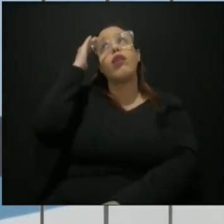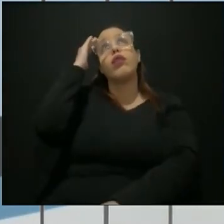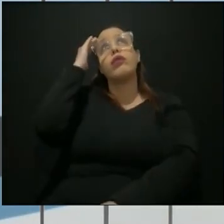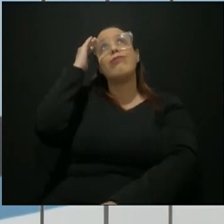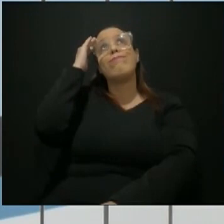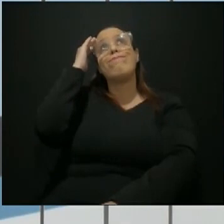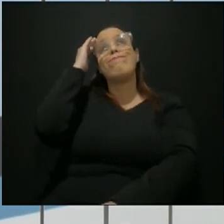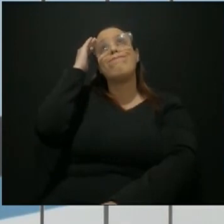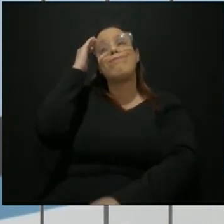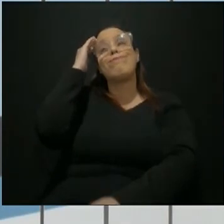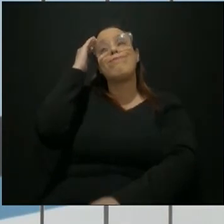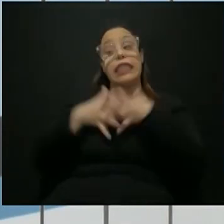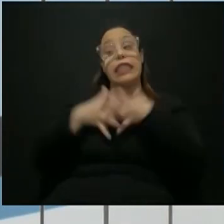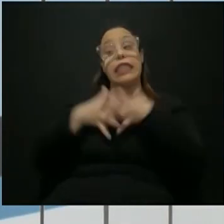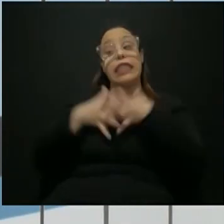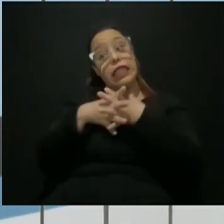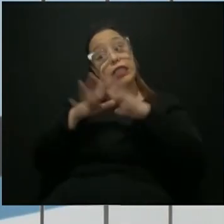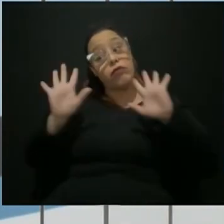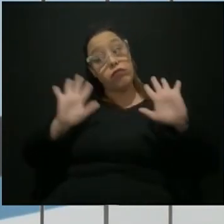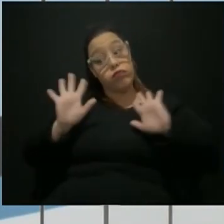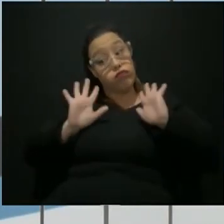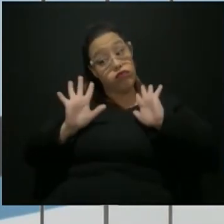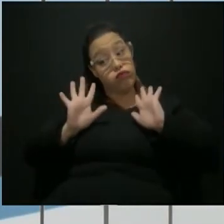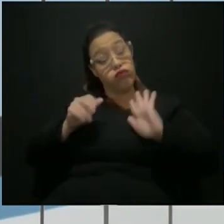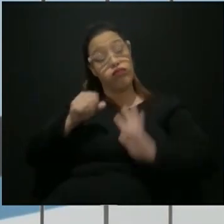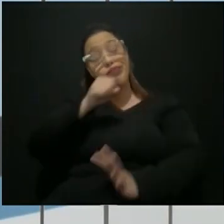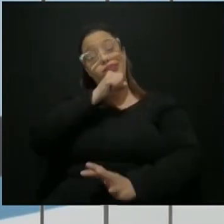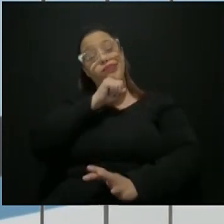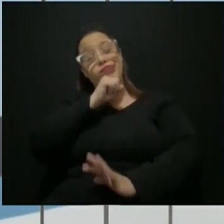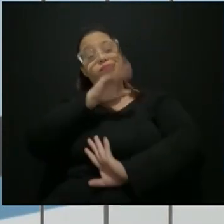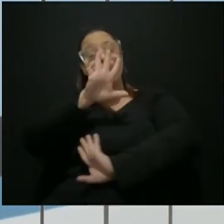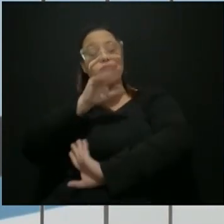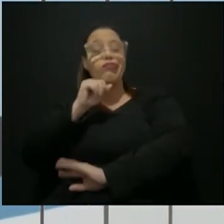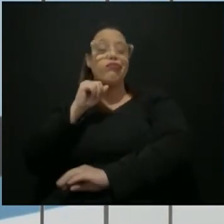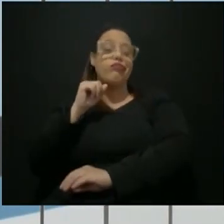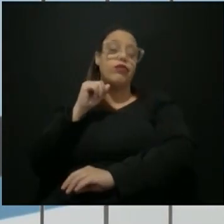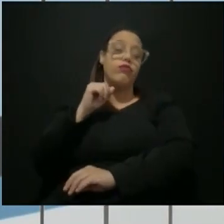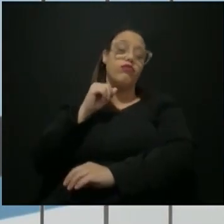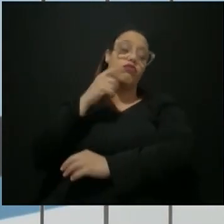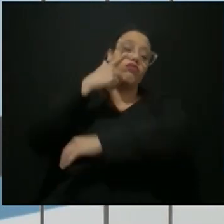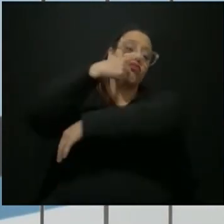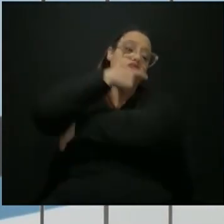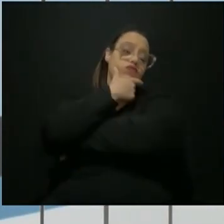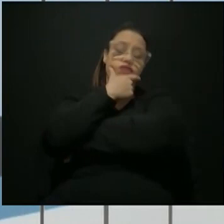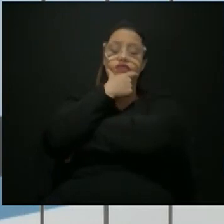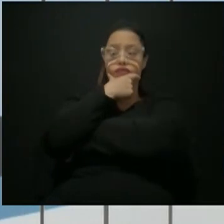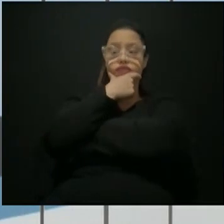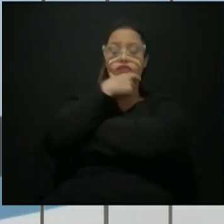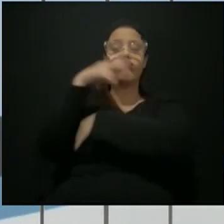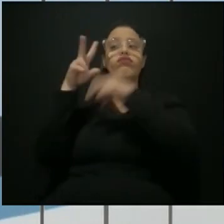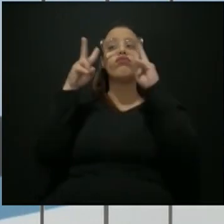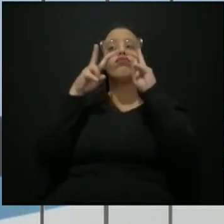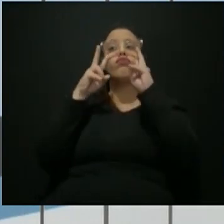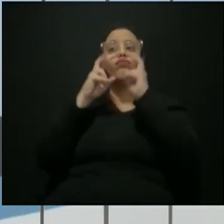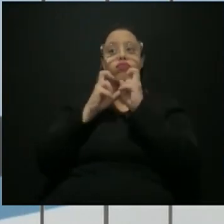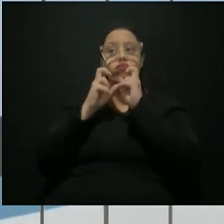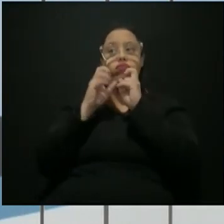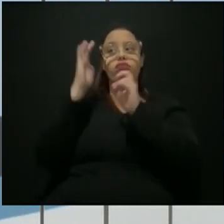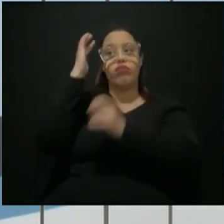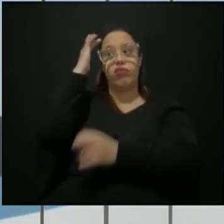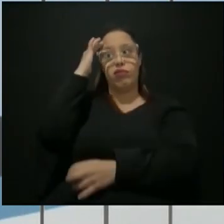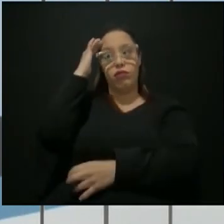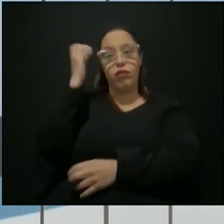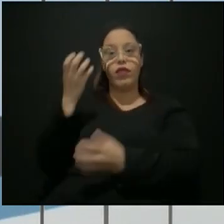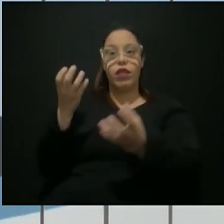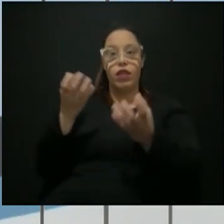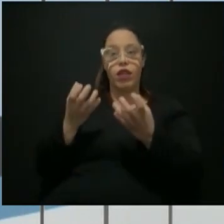sabedoria, né? As pessoas confundem a informação com a sabedoria. Mas quando a gente vai envelhecendo, vai chegando também na maturidade, a gente vai percebendo que a sabedoria